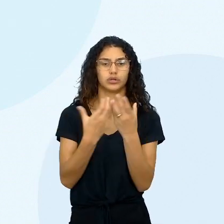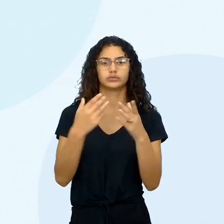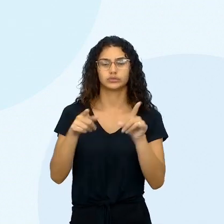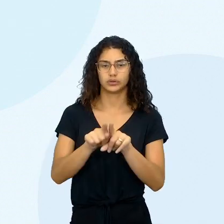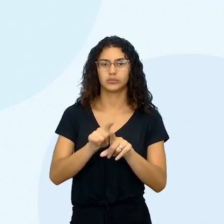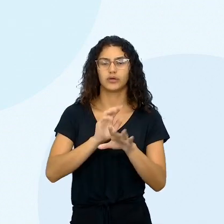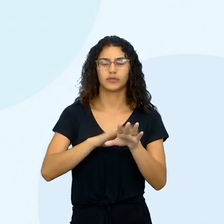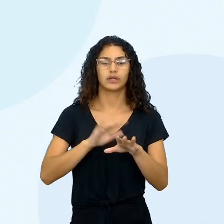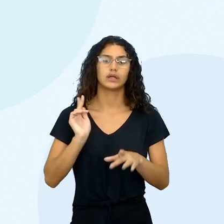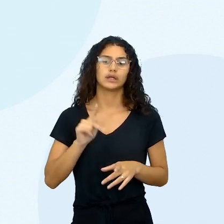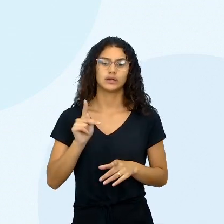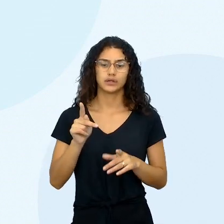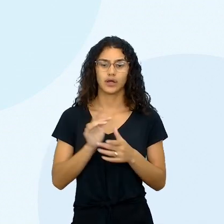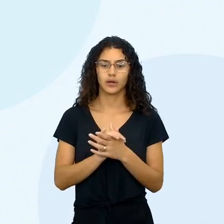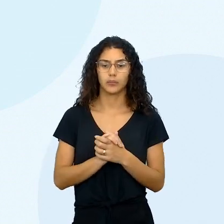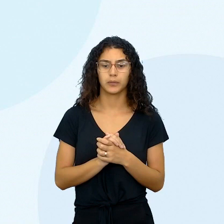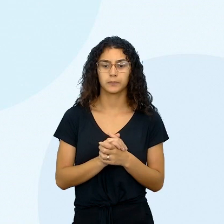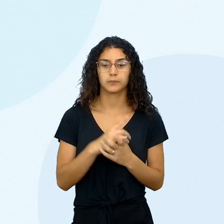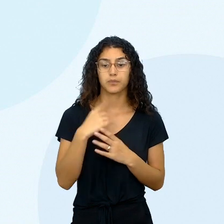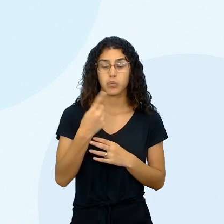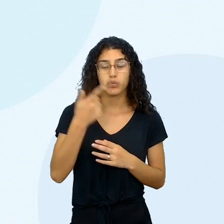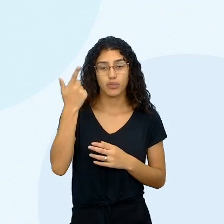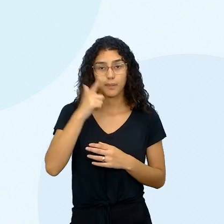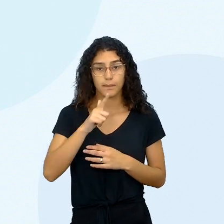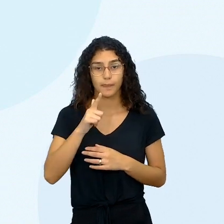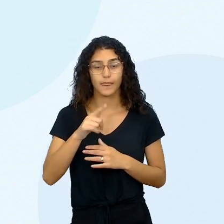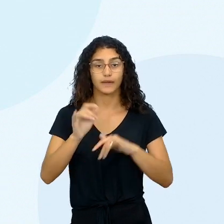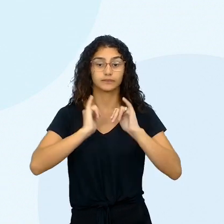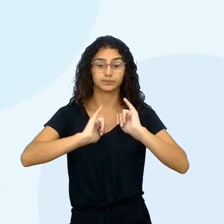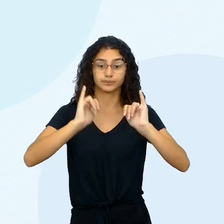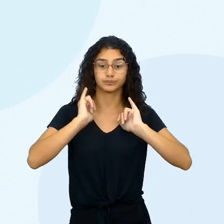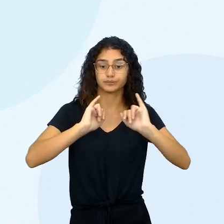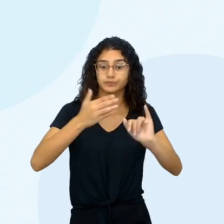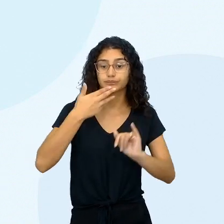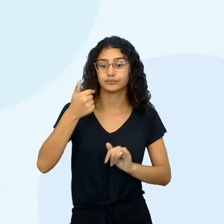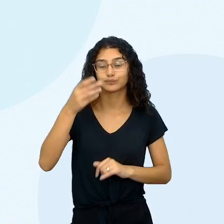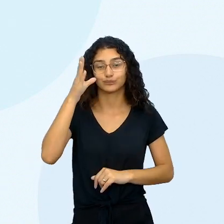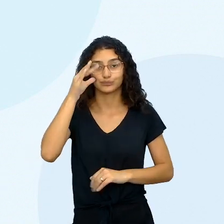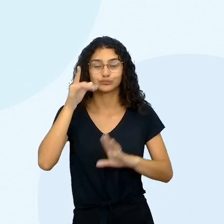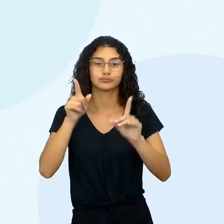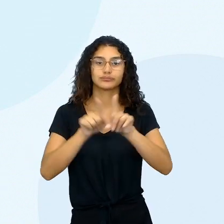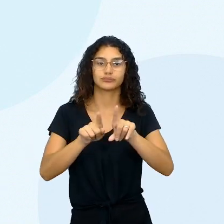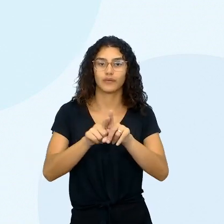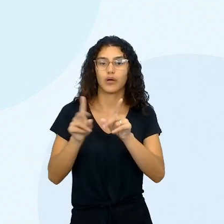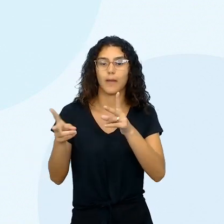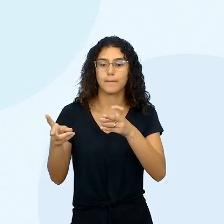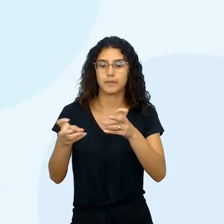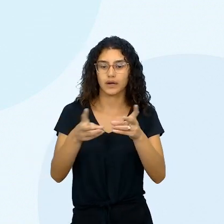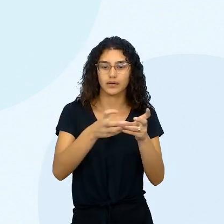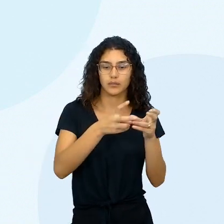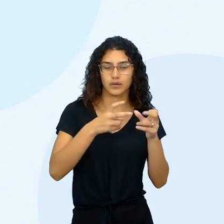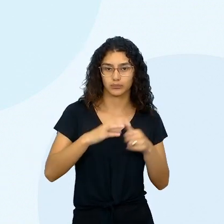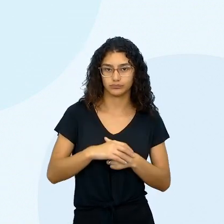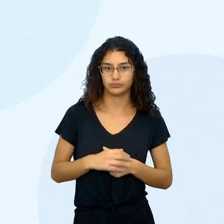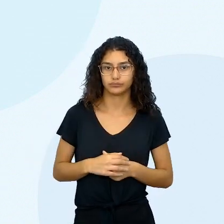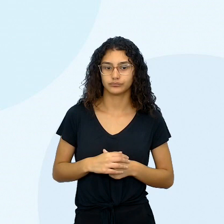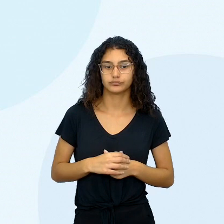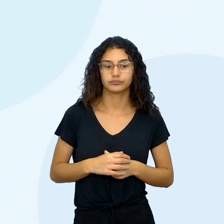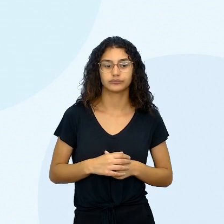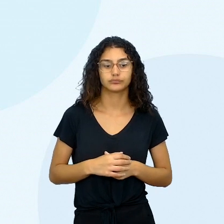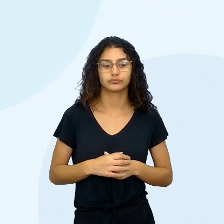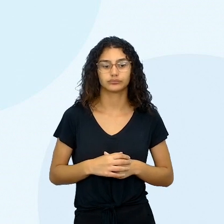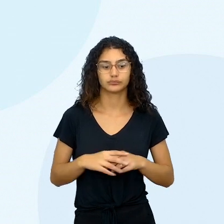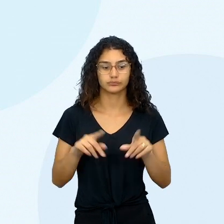sempre, a gente sempre consegue levantar informações muito interessantes sobre percepção climática. E eu quero ouvir quais